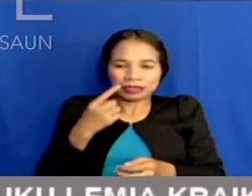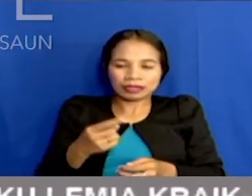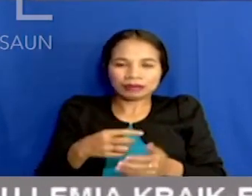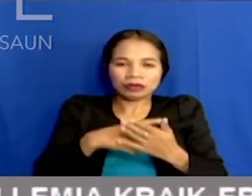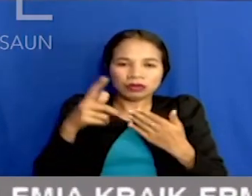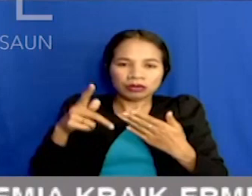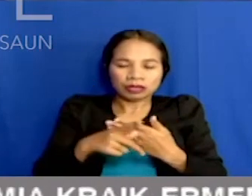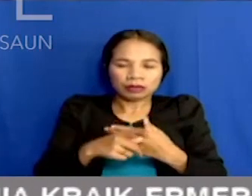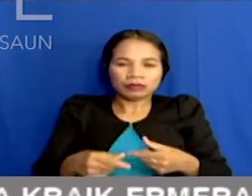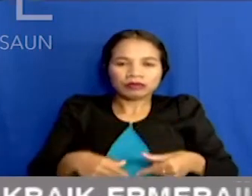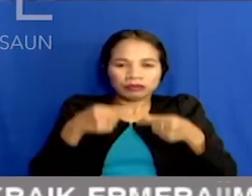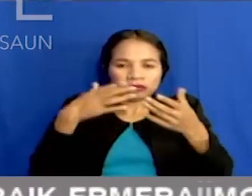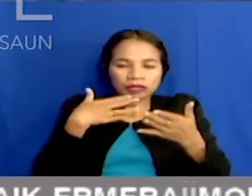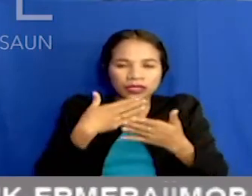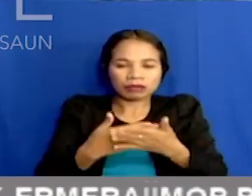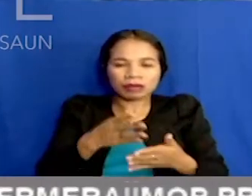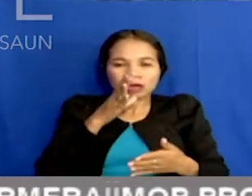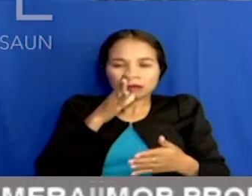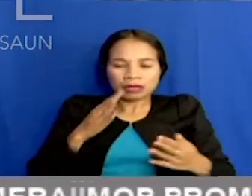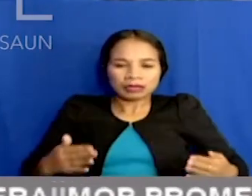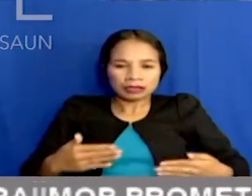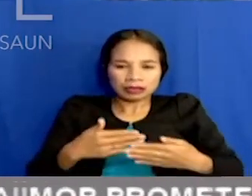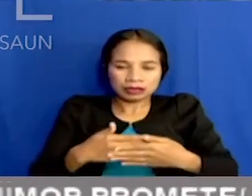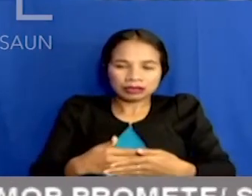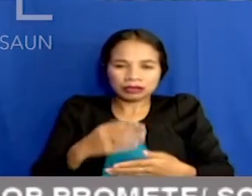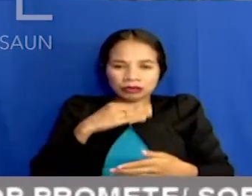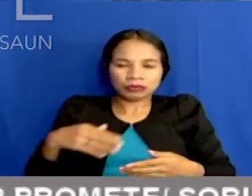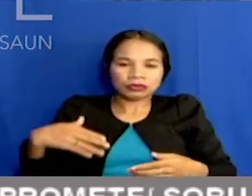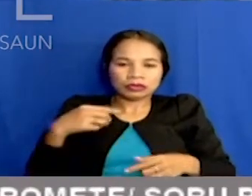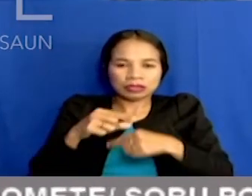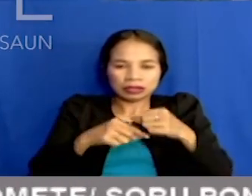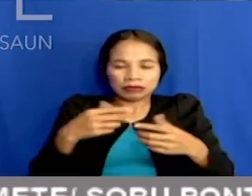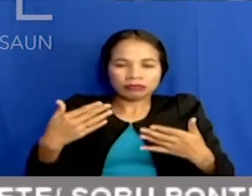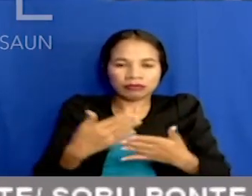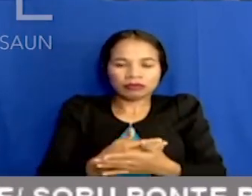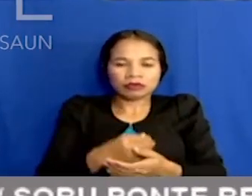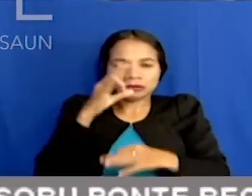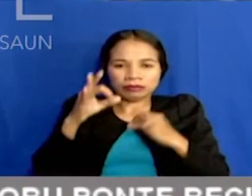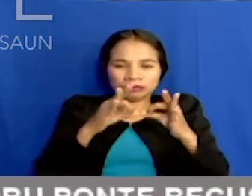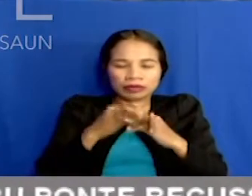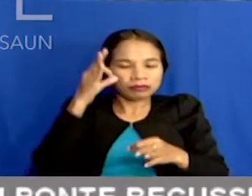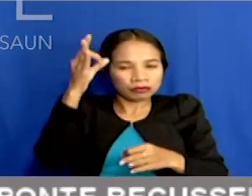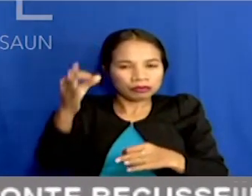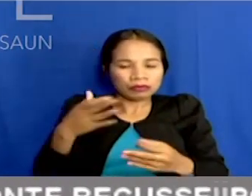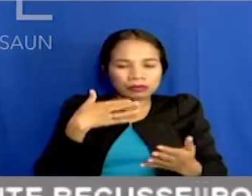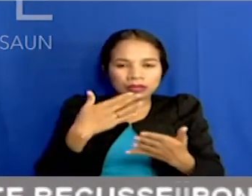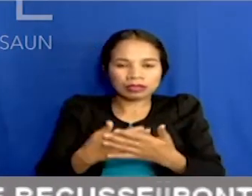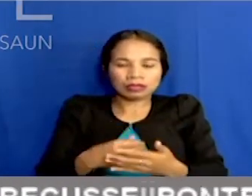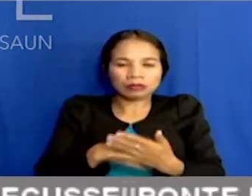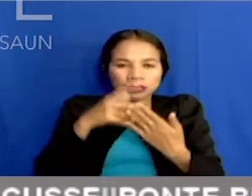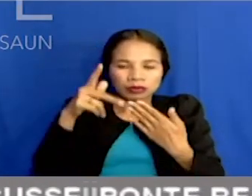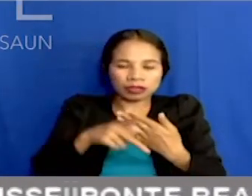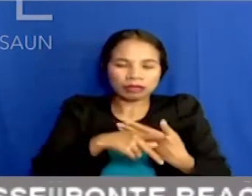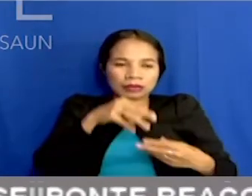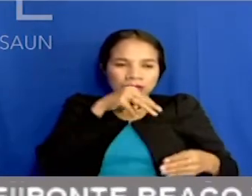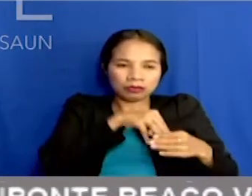Programa de for benefício para Inan e Singrua, no Geração Fonsira, no ne garante futuro nebedia Cleo. Programa Bolsa da Mãe,